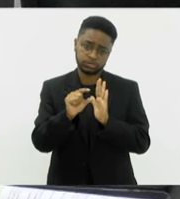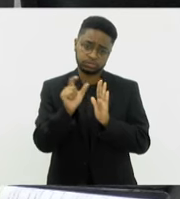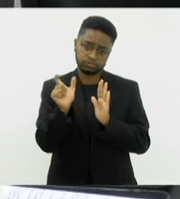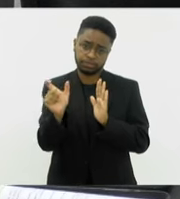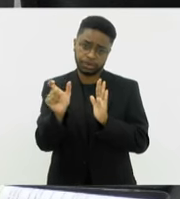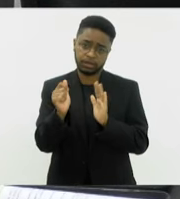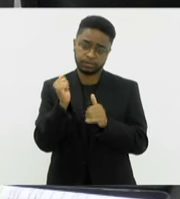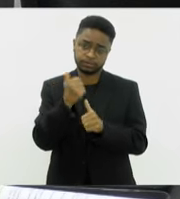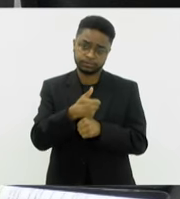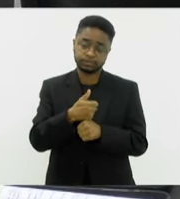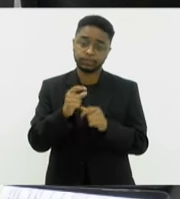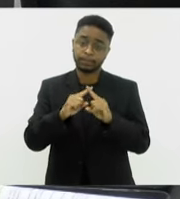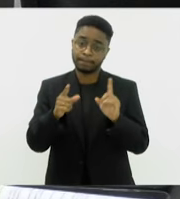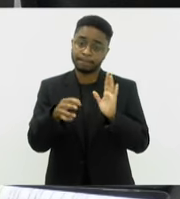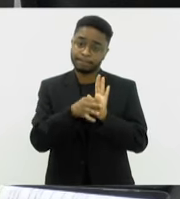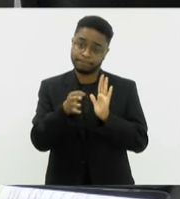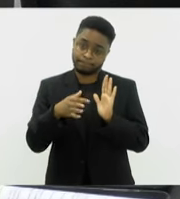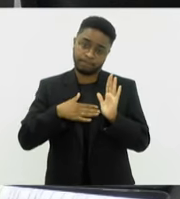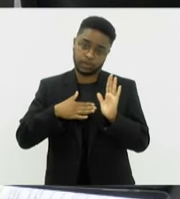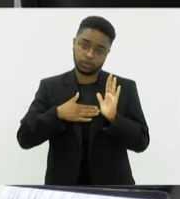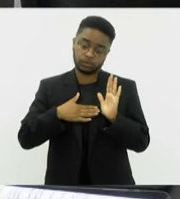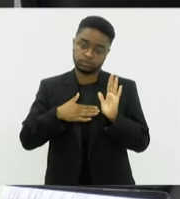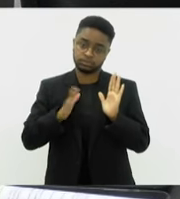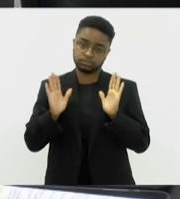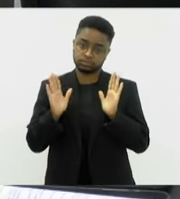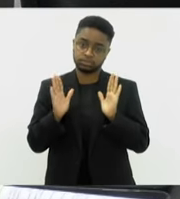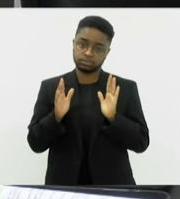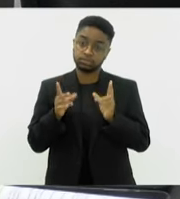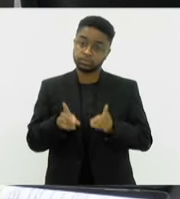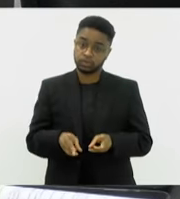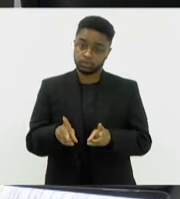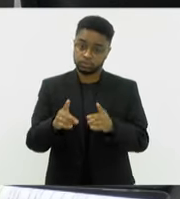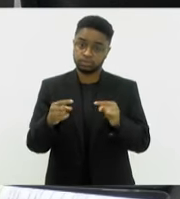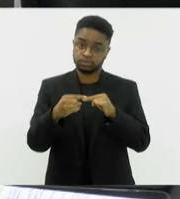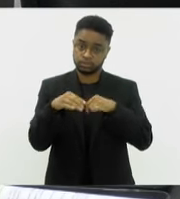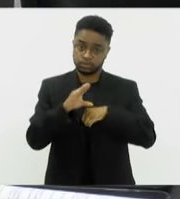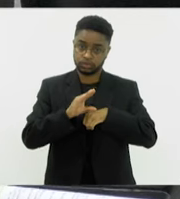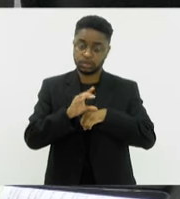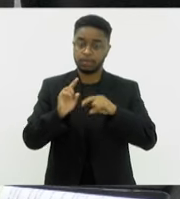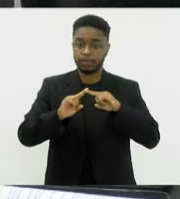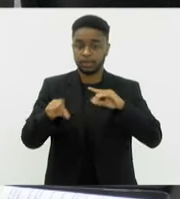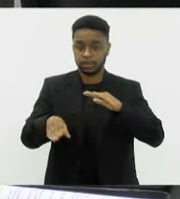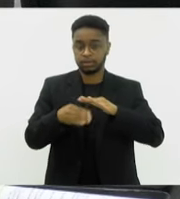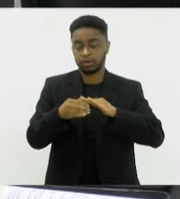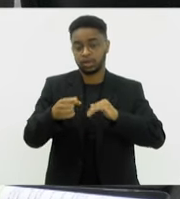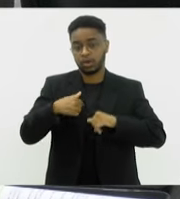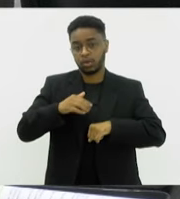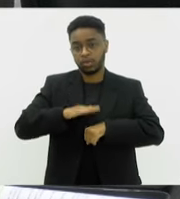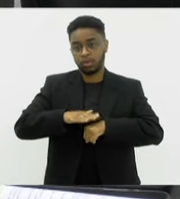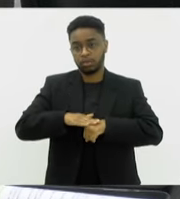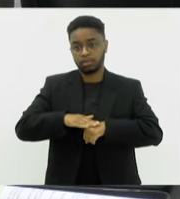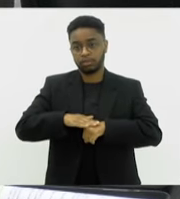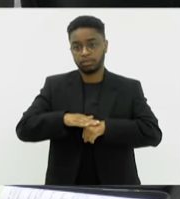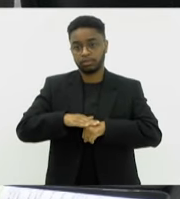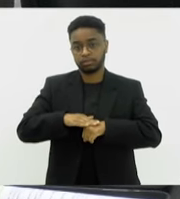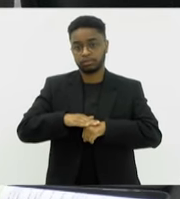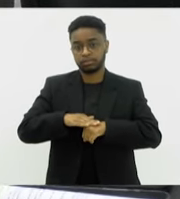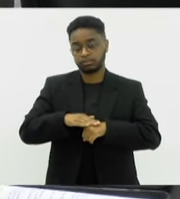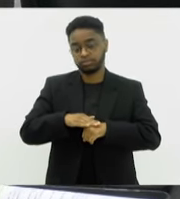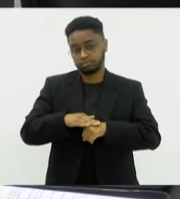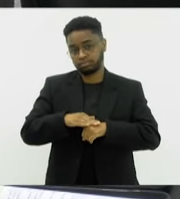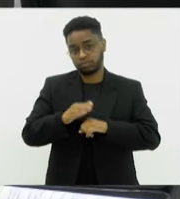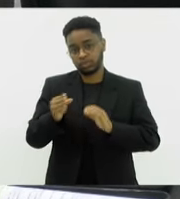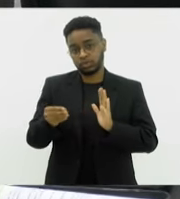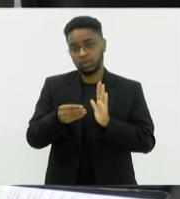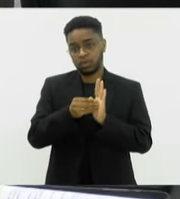forma, o parecer é meu, né? É meu. Vamos manter a constitucionalidade com emendas e me comprometo aí a... De primeiro